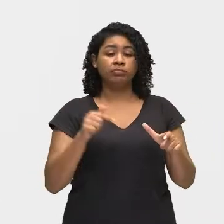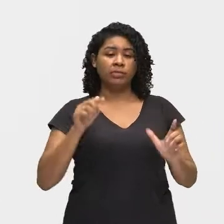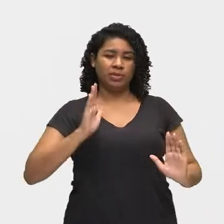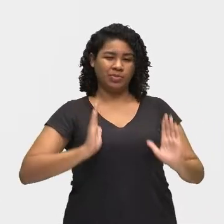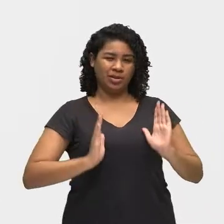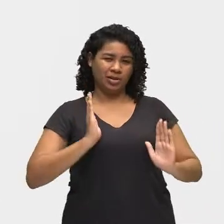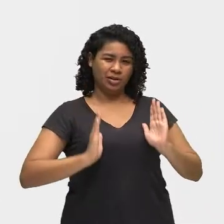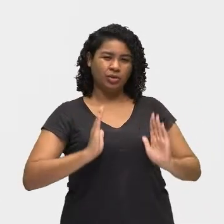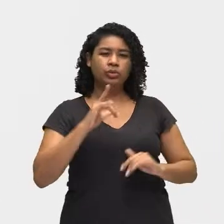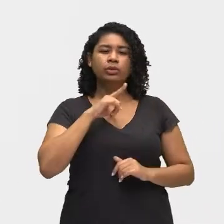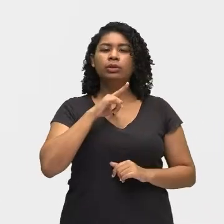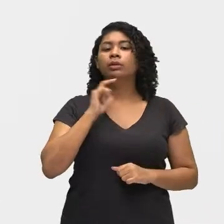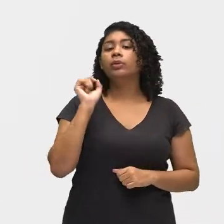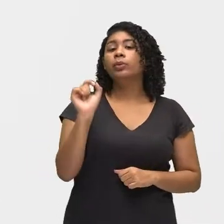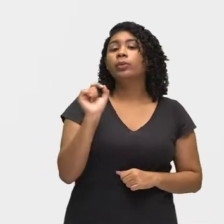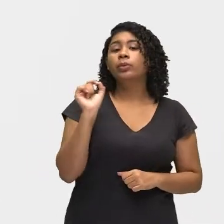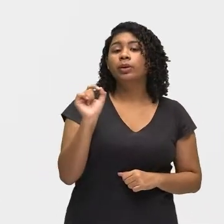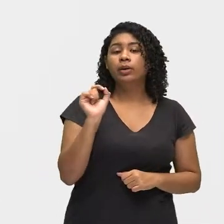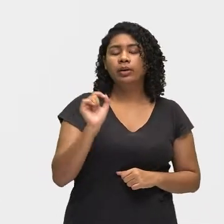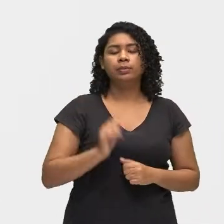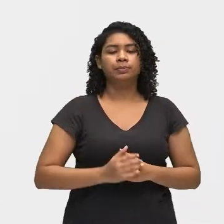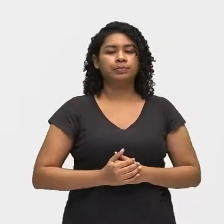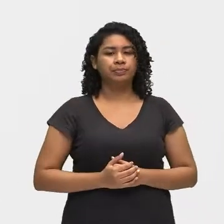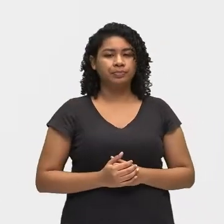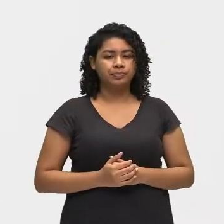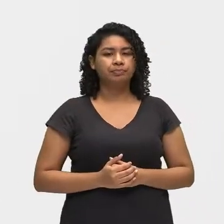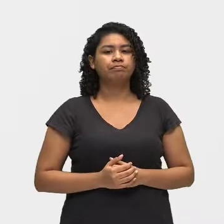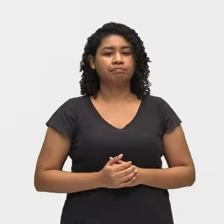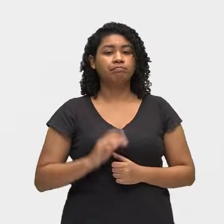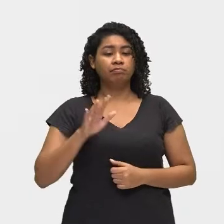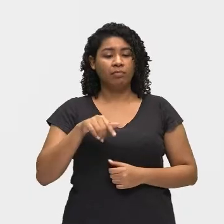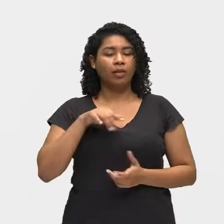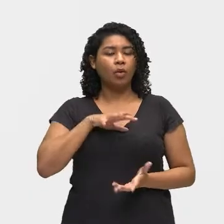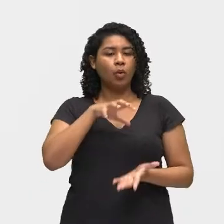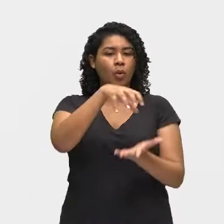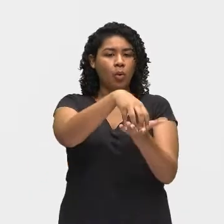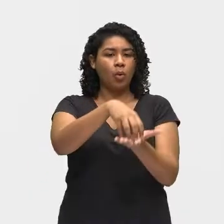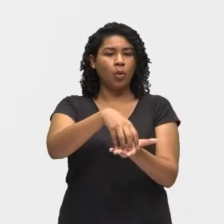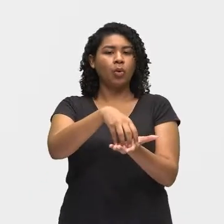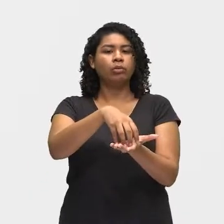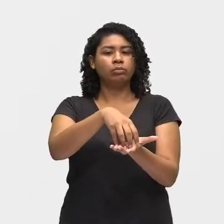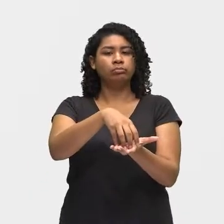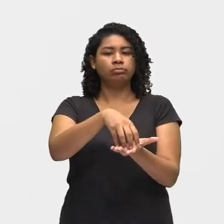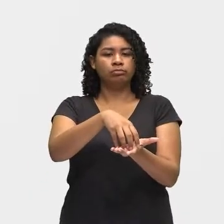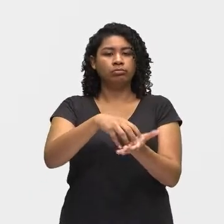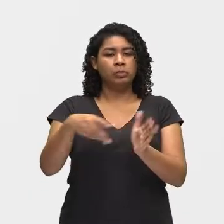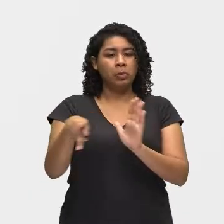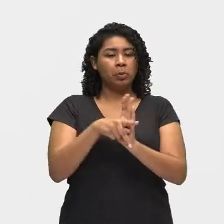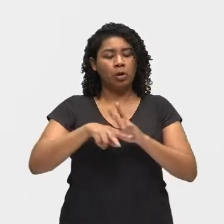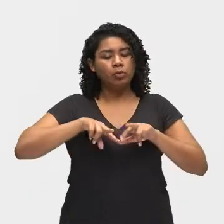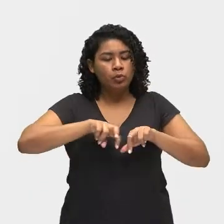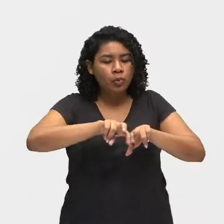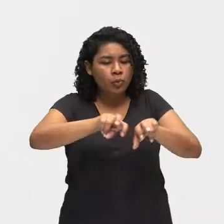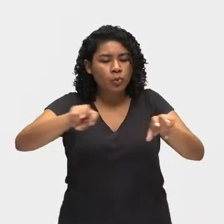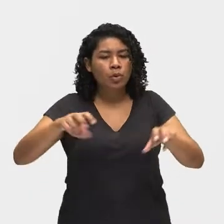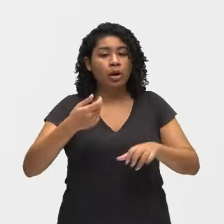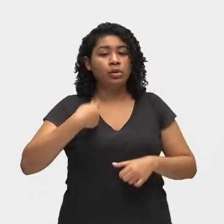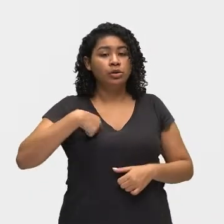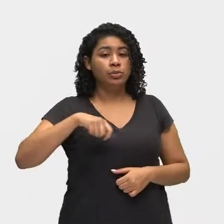período, na verdade, ainda era colônia exclusivamente, tá, de exploração